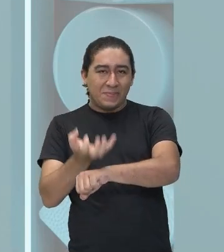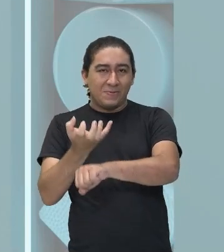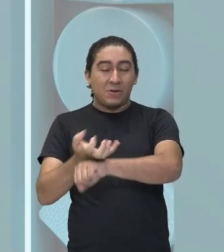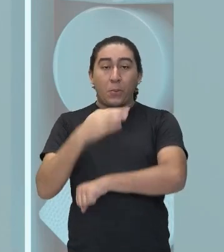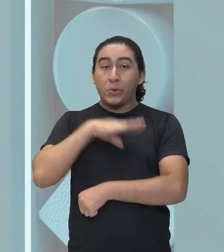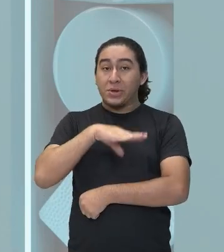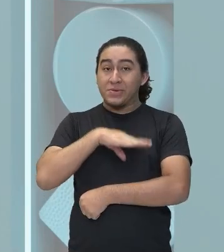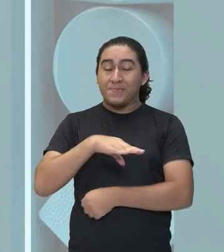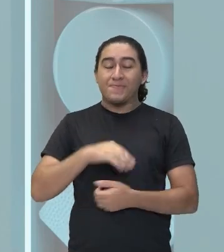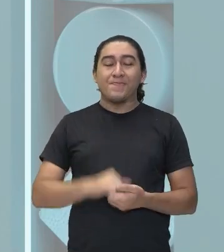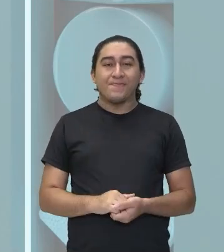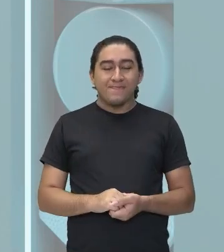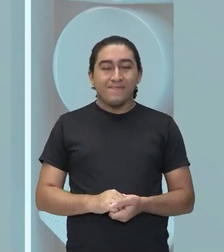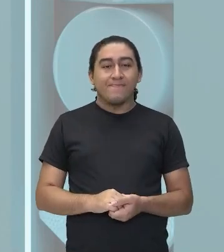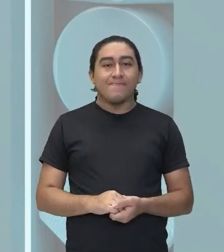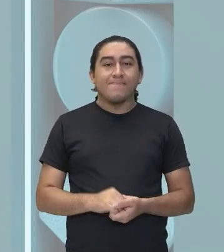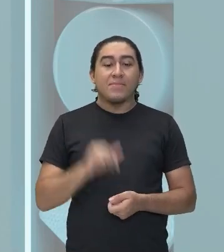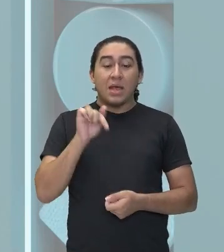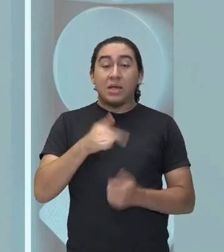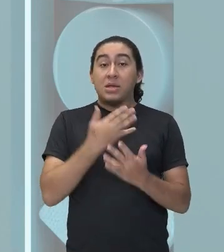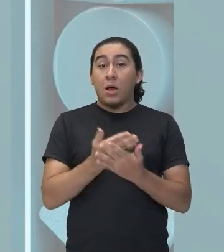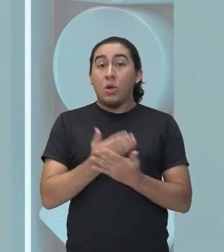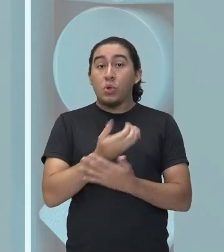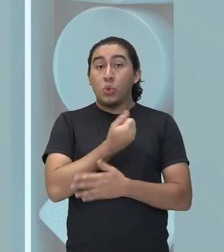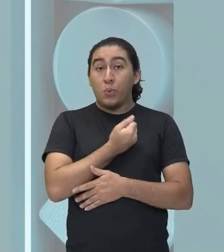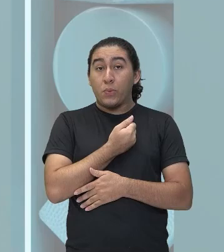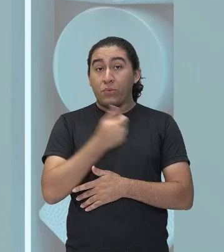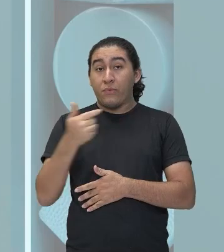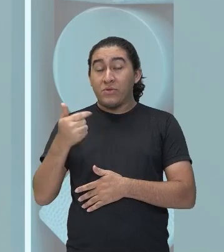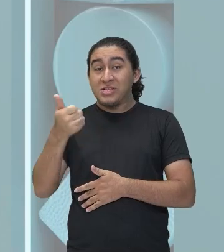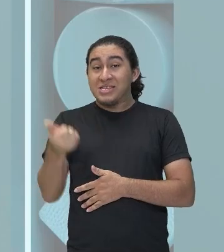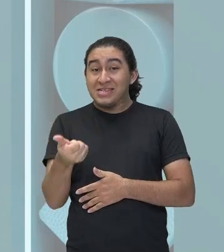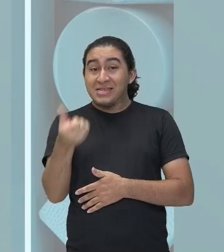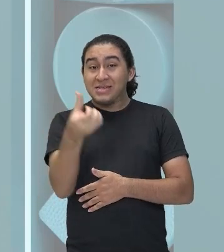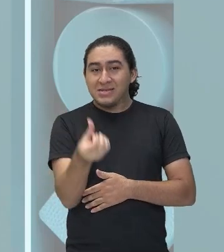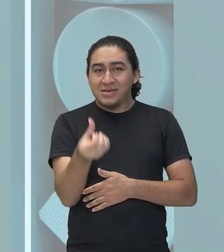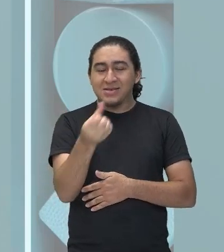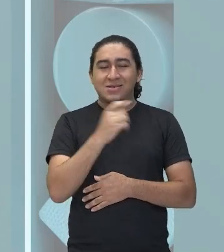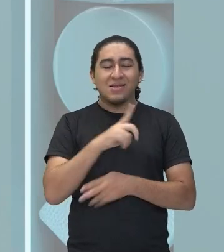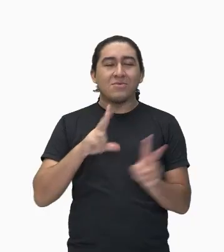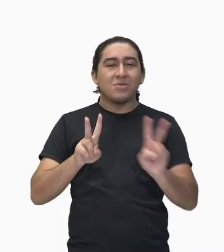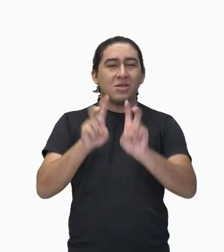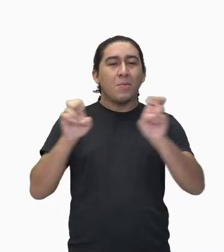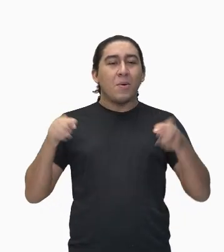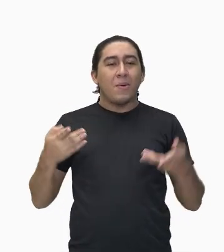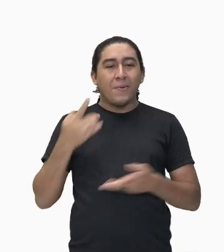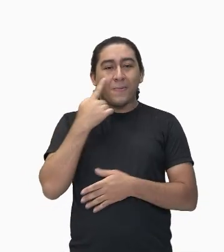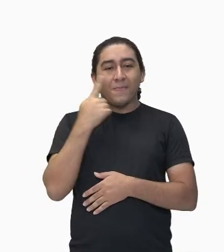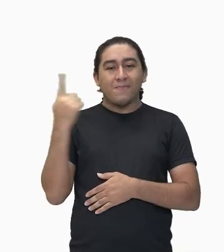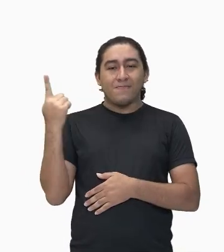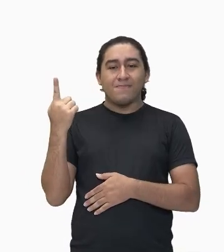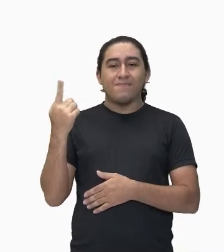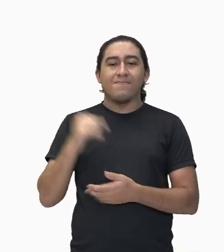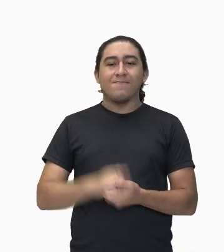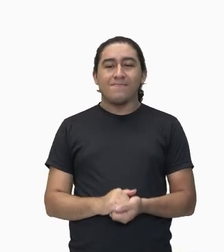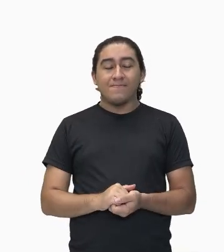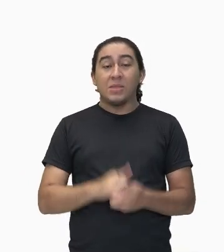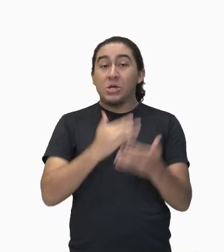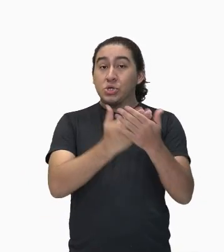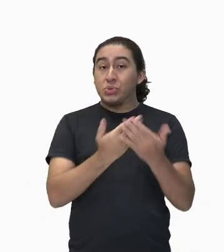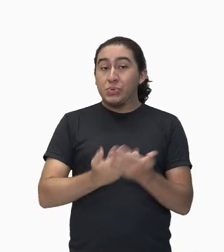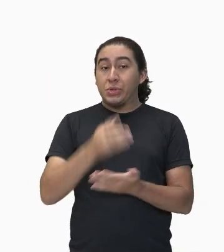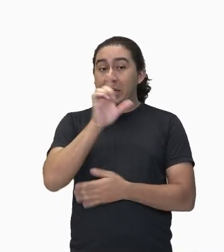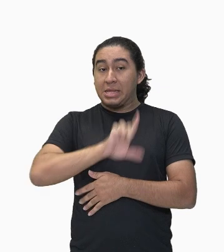Língua Portuguesa, e esta é a aula de número 16, na qual temos o seguinte objeto de conhecimento. Vamos abordar os